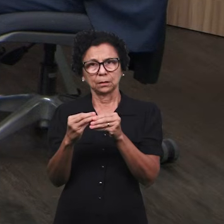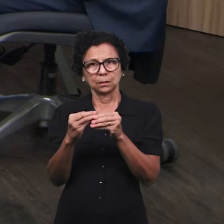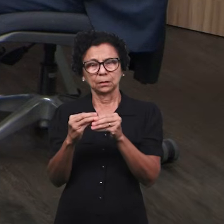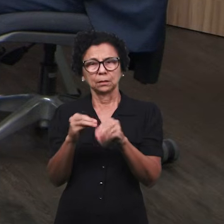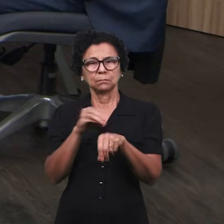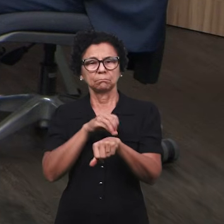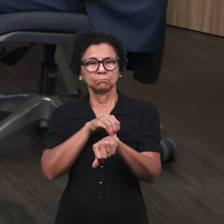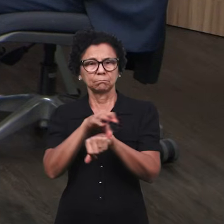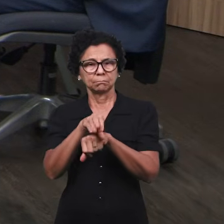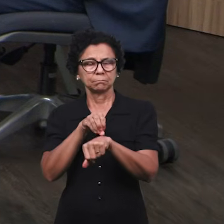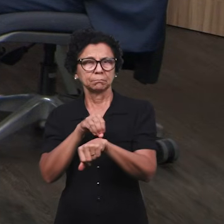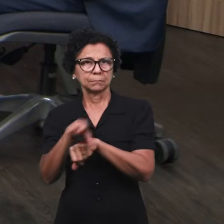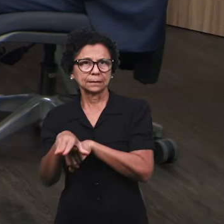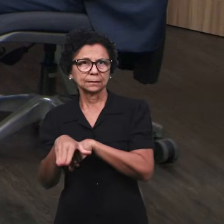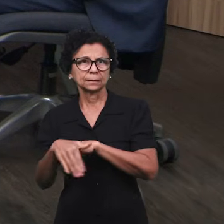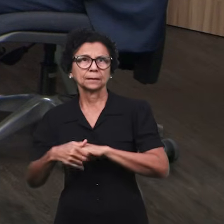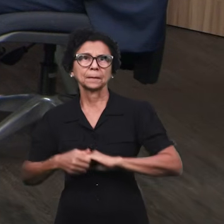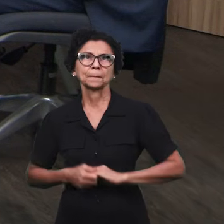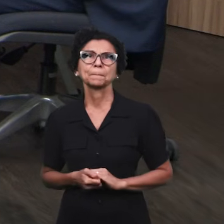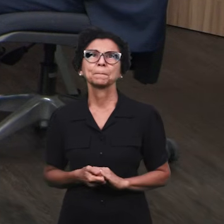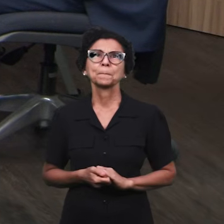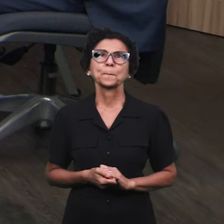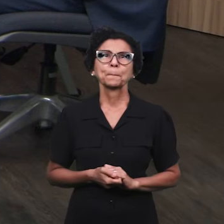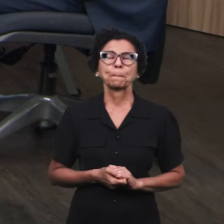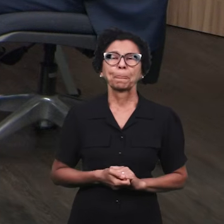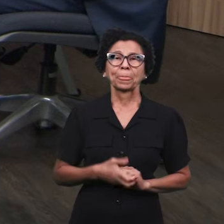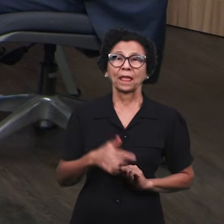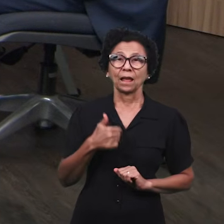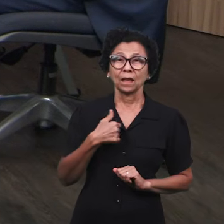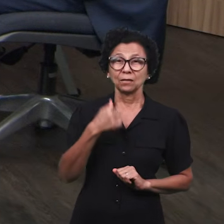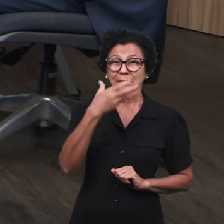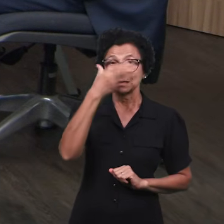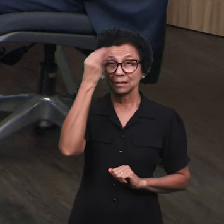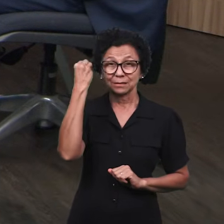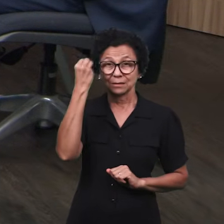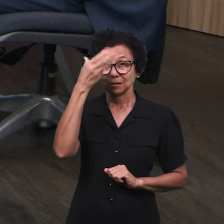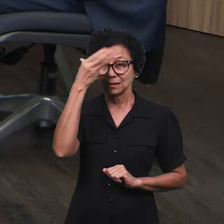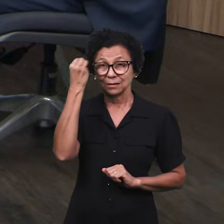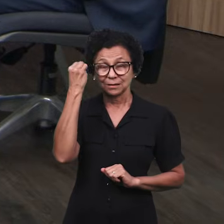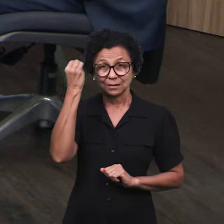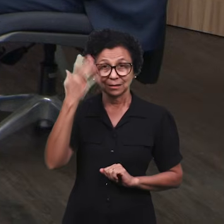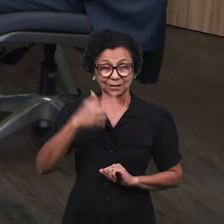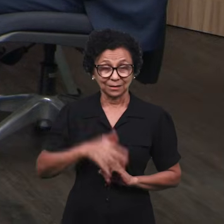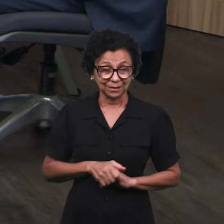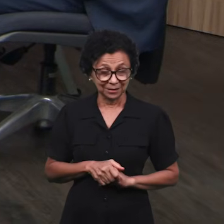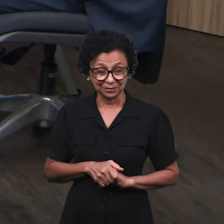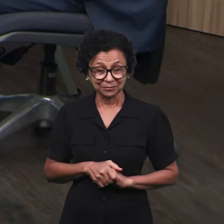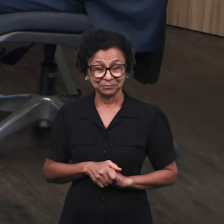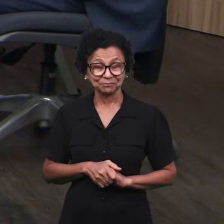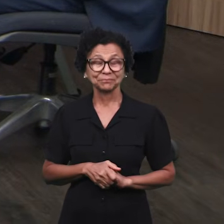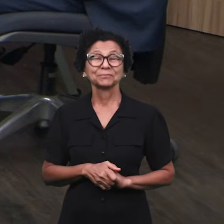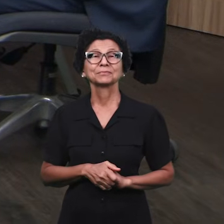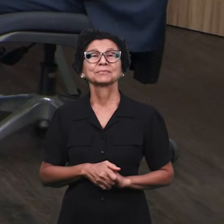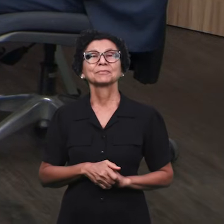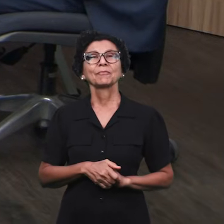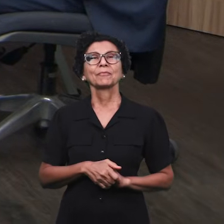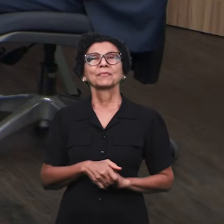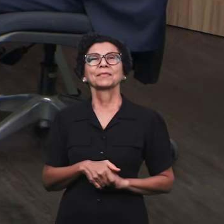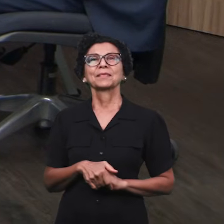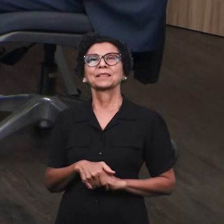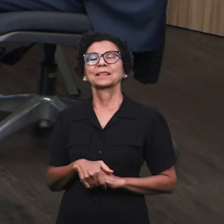operação do Espírito Santo na minha vida, porque minha memória é péssima, é só na hora mesmo que o Senhor nos dá uma bênção. Imagina se fosse boa,